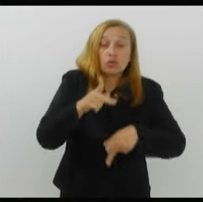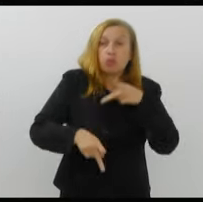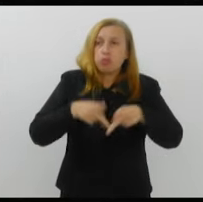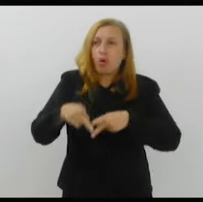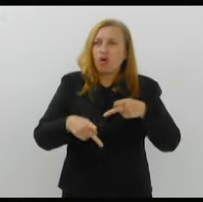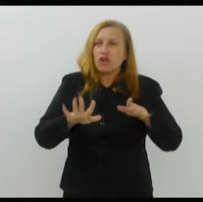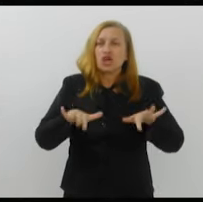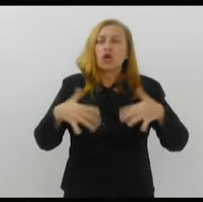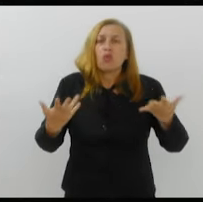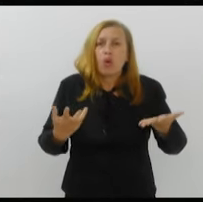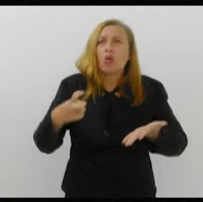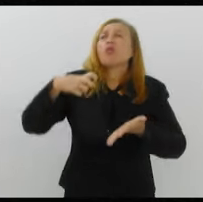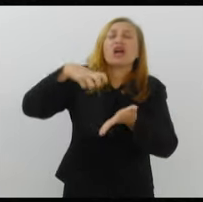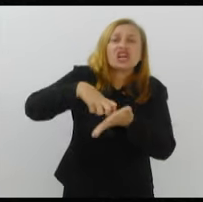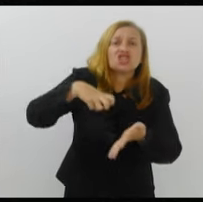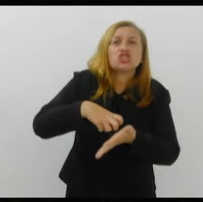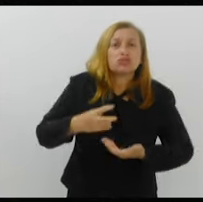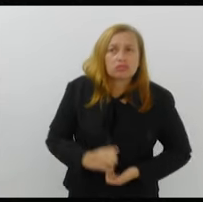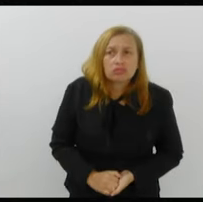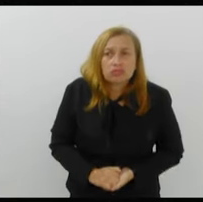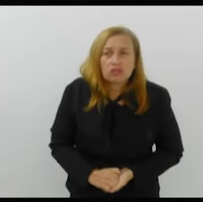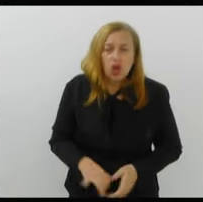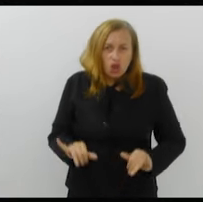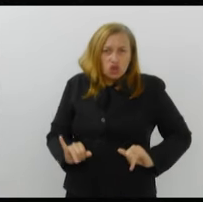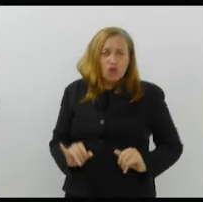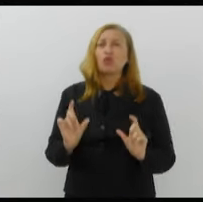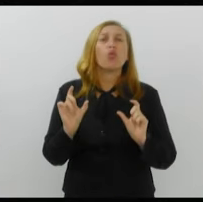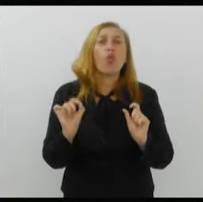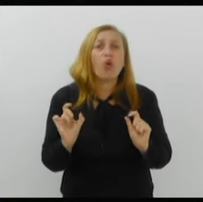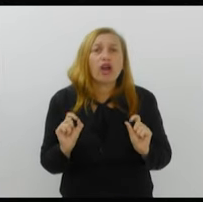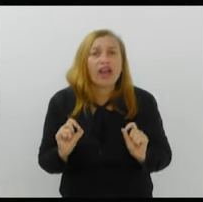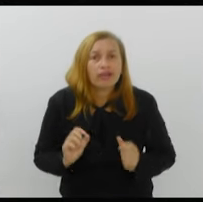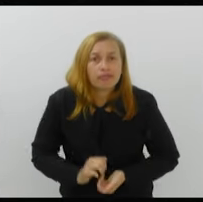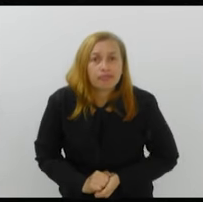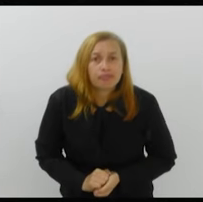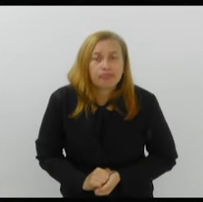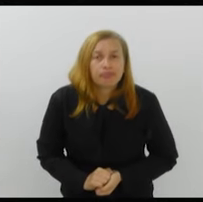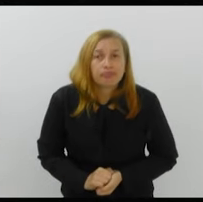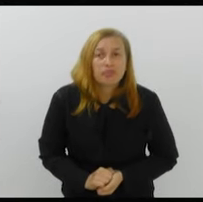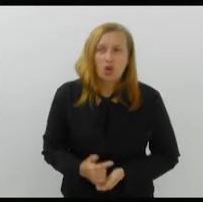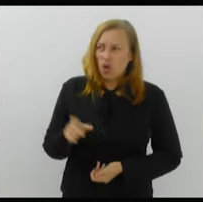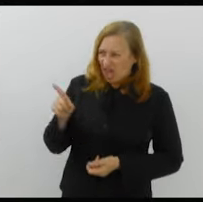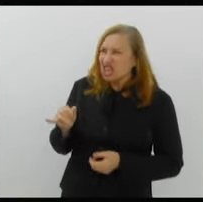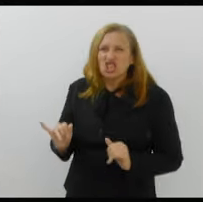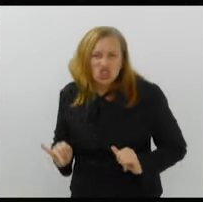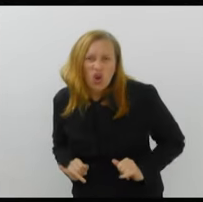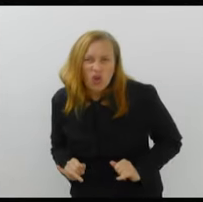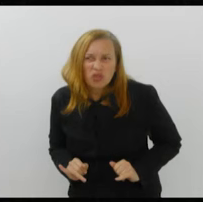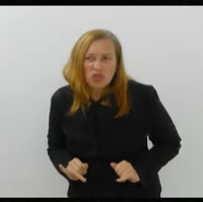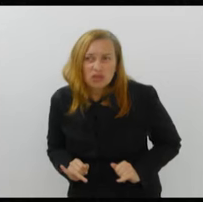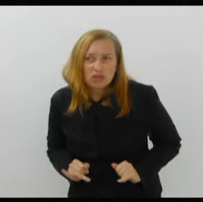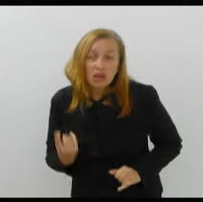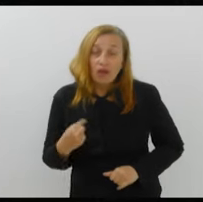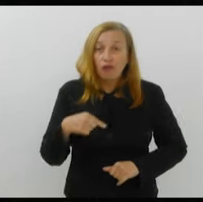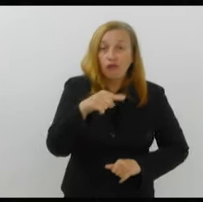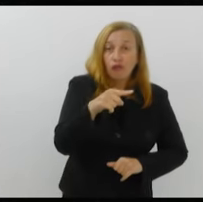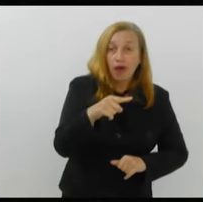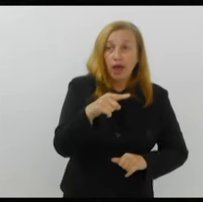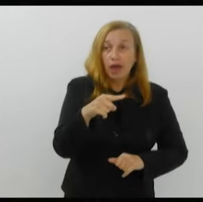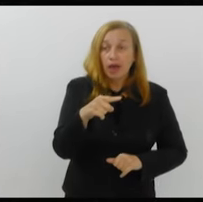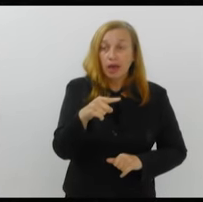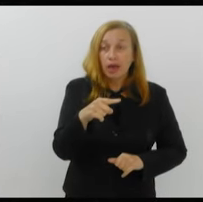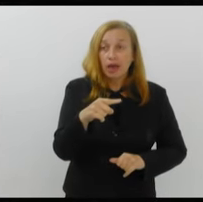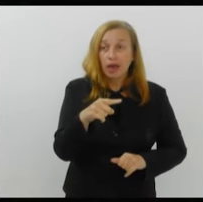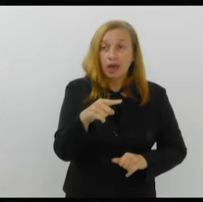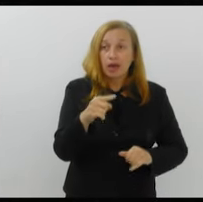a sanção que esse cara vem sofrendo? O que ele sofre? Vai para uma audiência de custódia